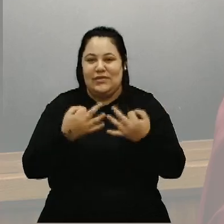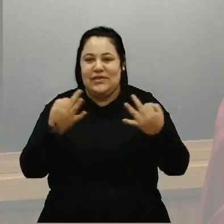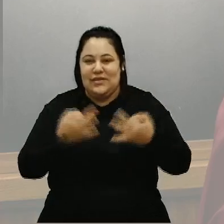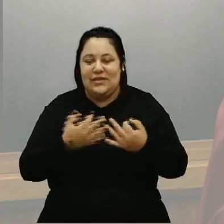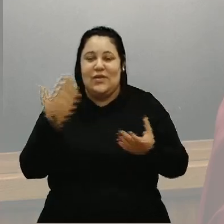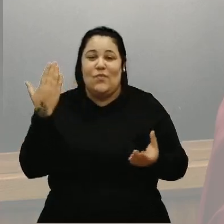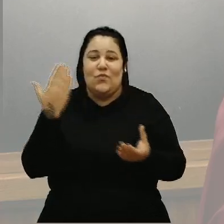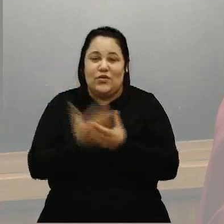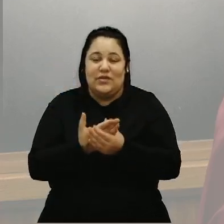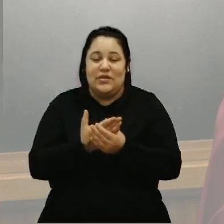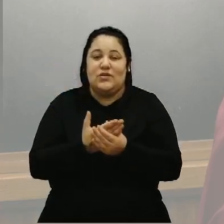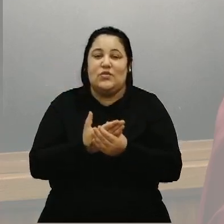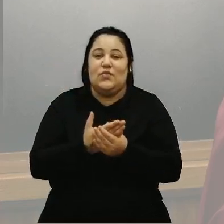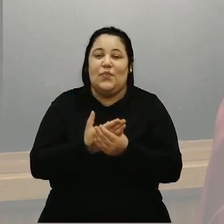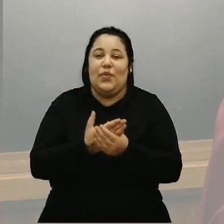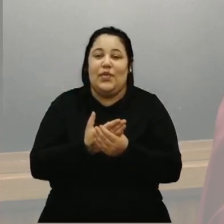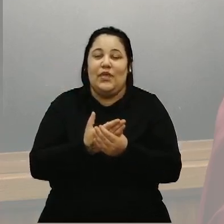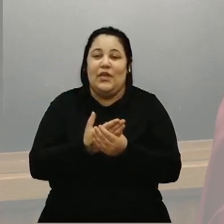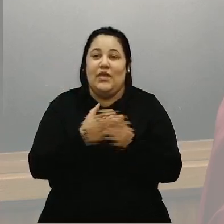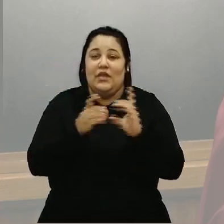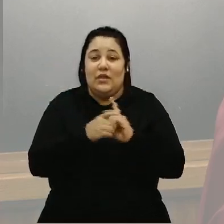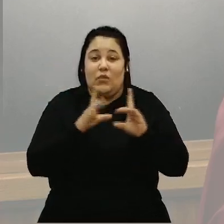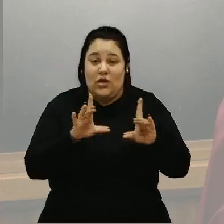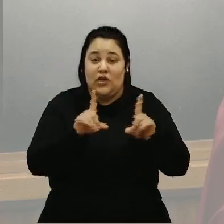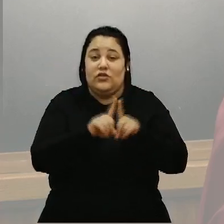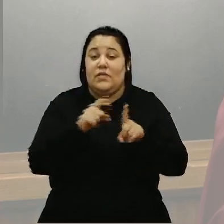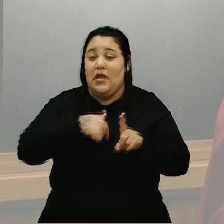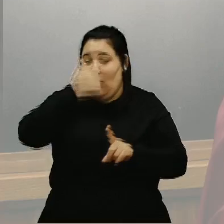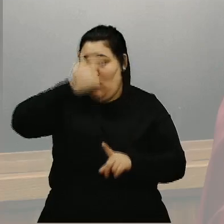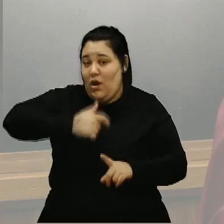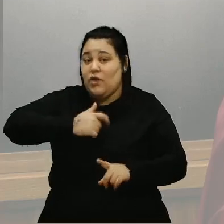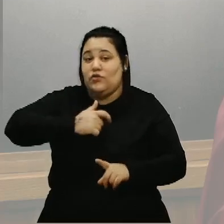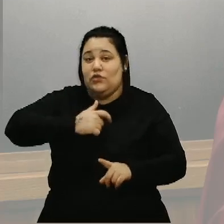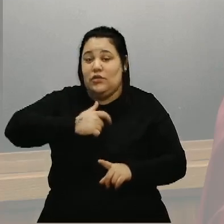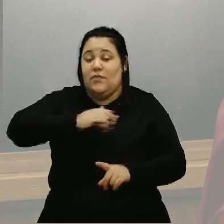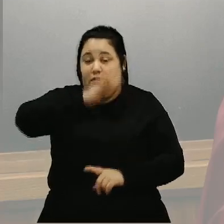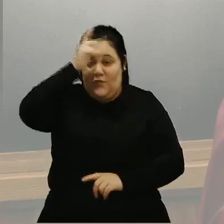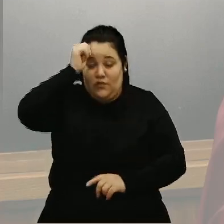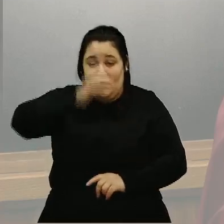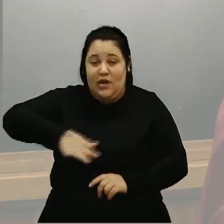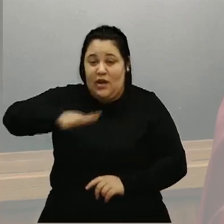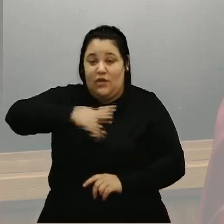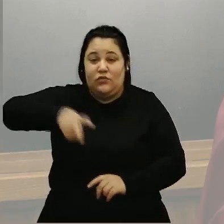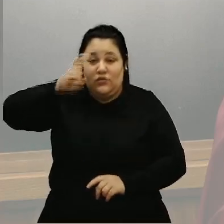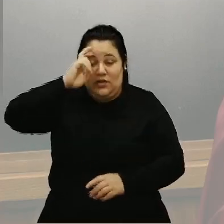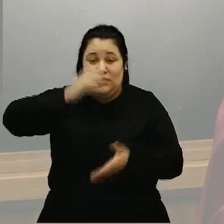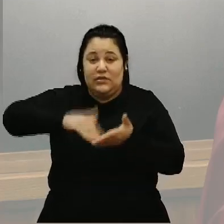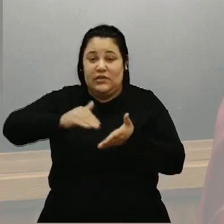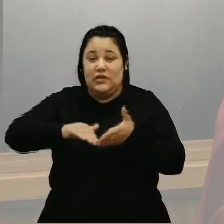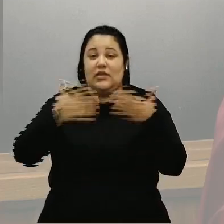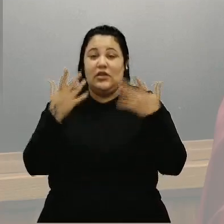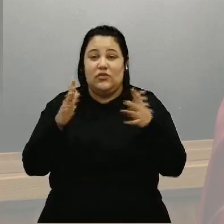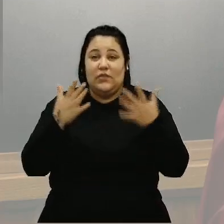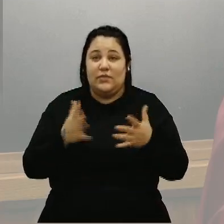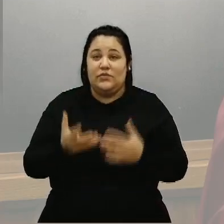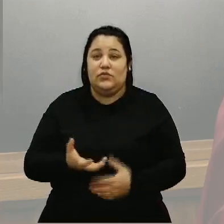processo democrático. Acho que a prefeitura, a área cultural, a secretária está de parabéns pela